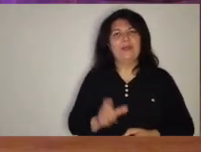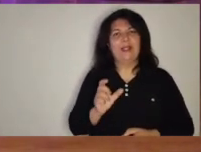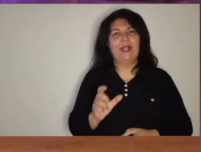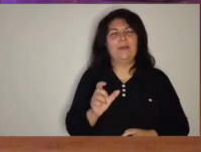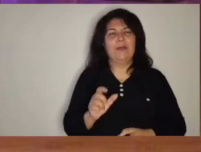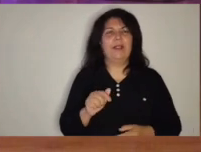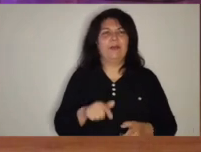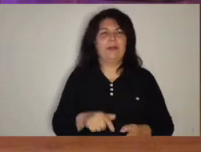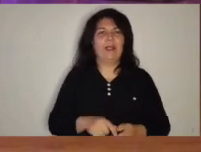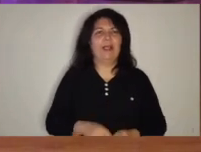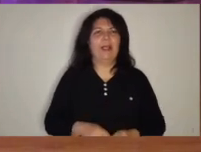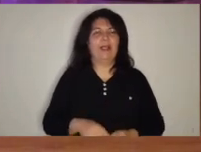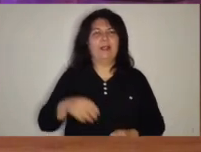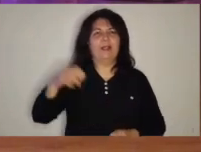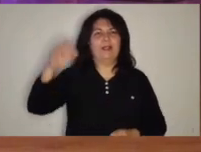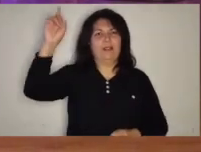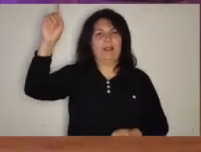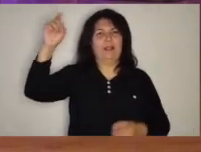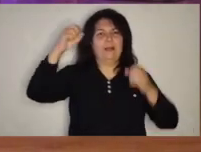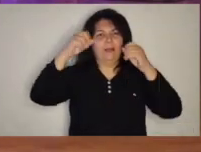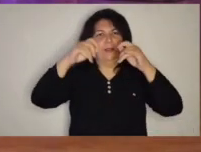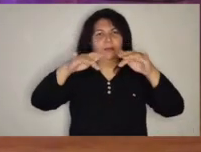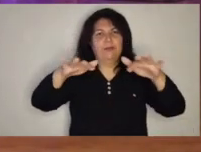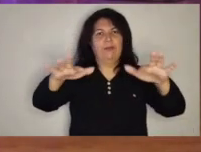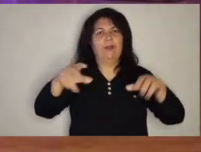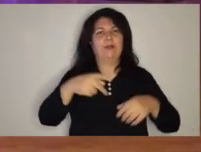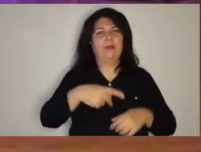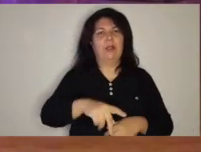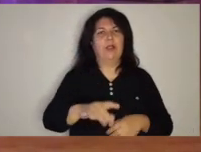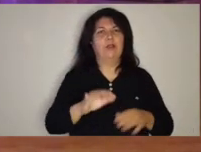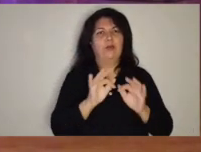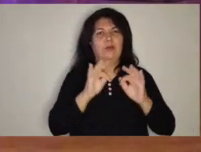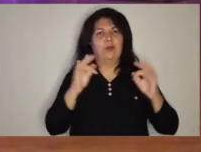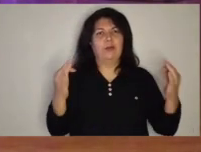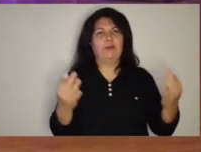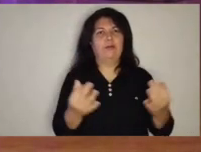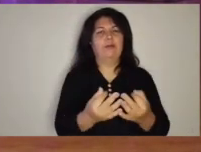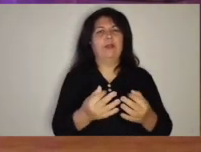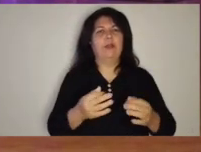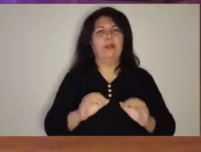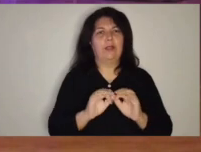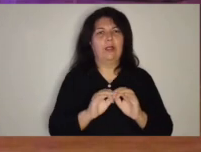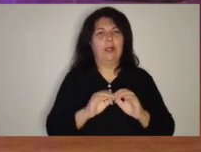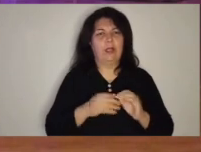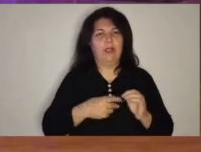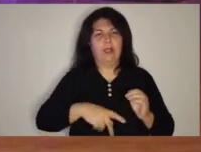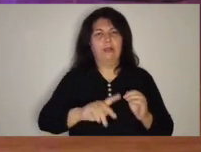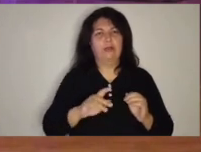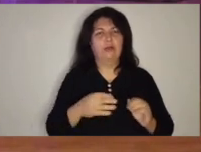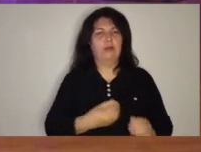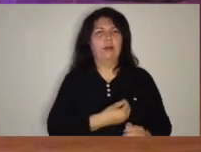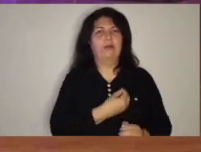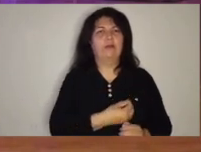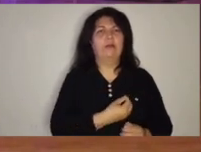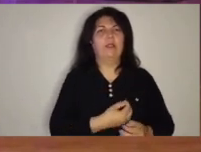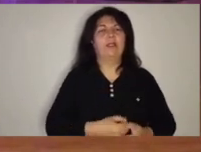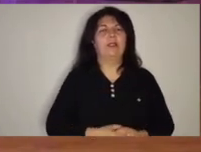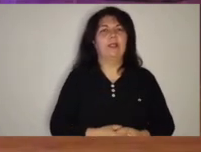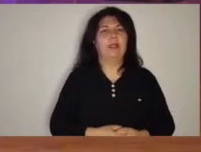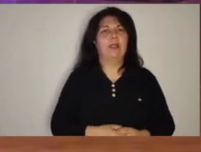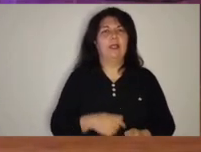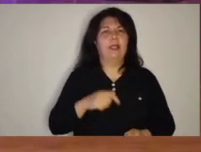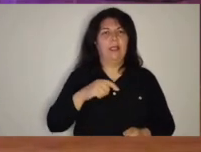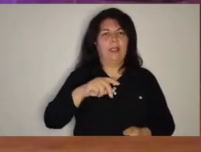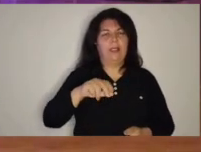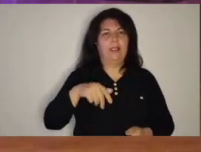no seu lar. Amém? Palavra é essa, irmãos, que Deus abençoe a sua vida, a da sua família.